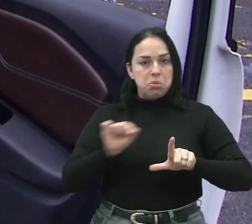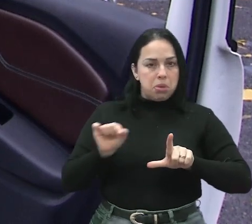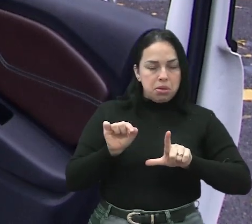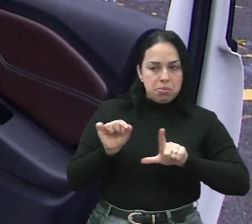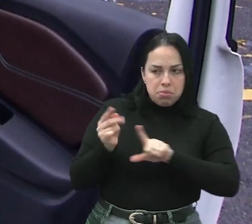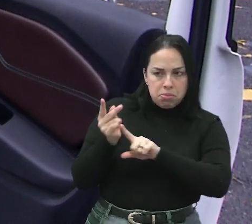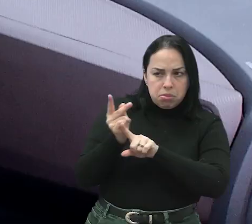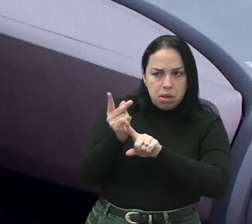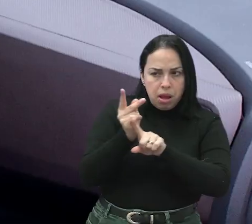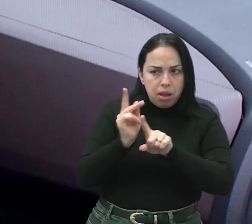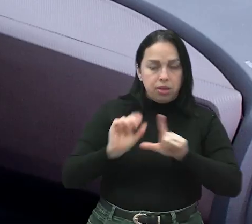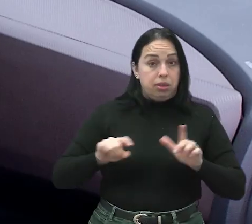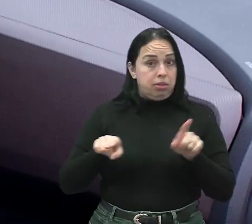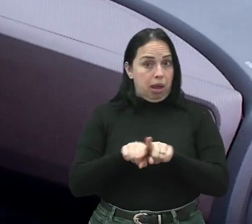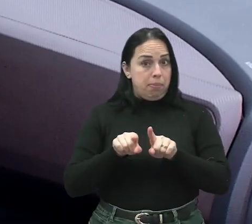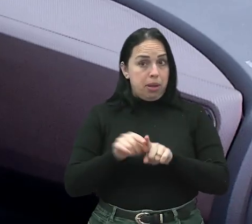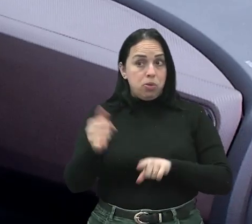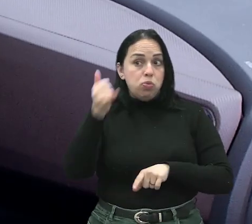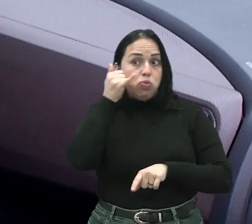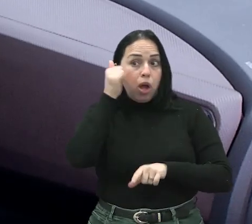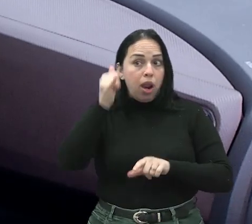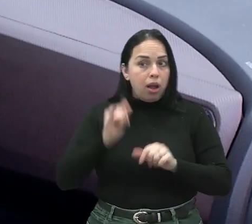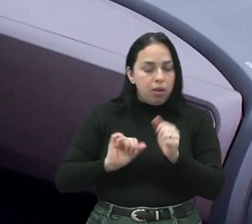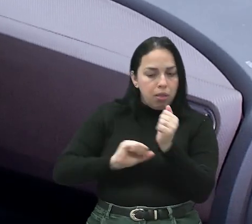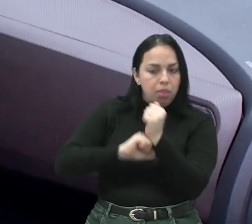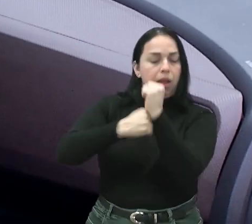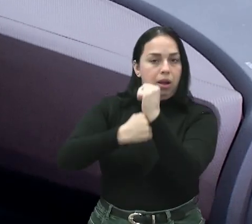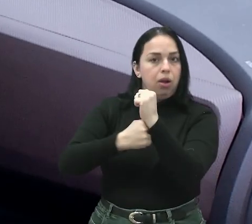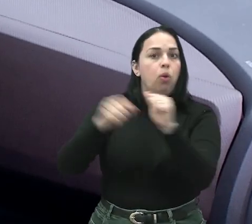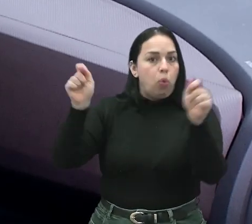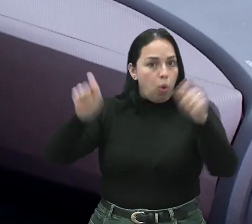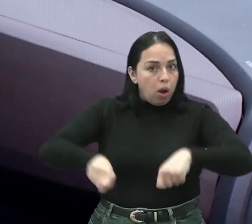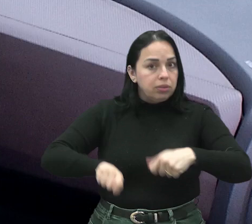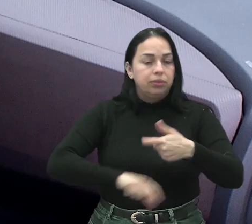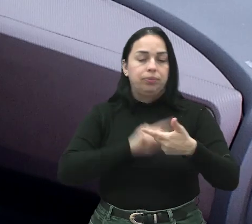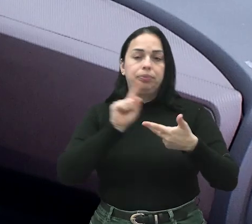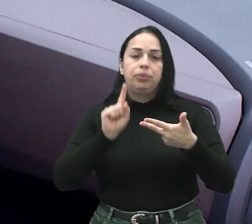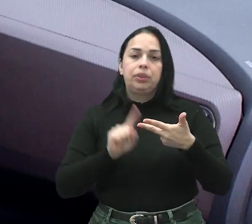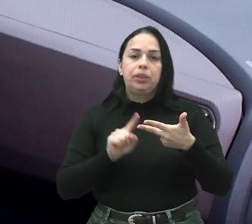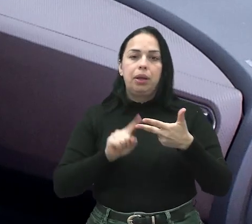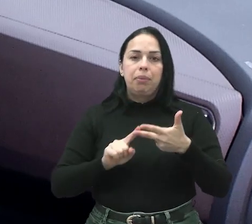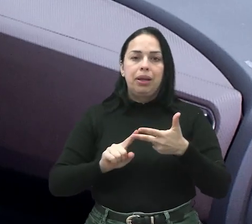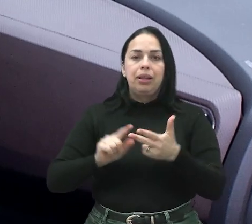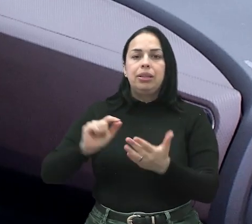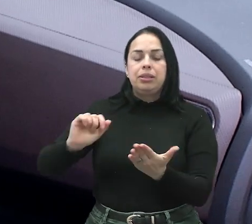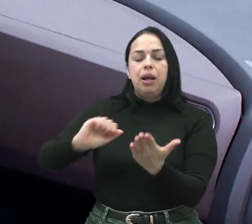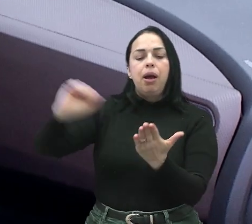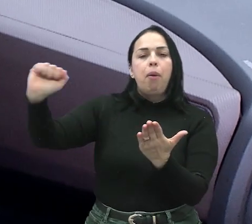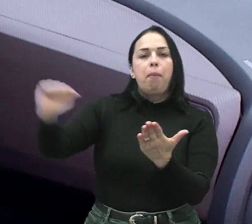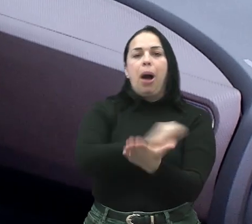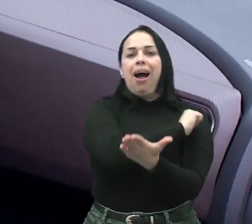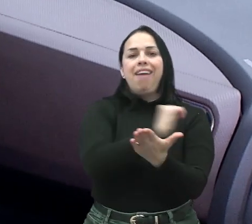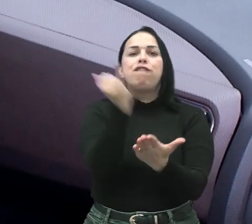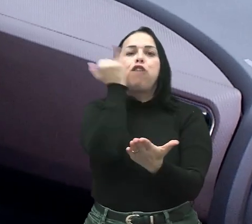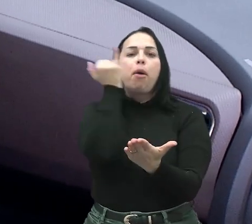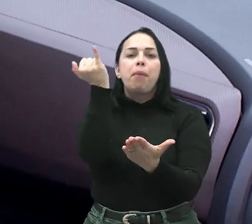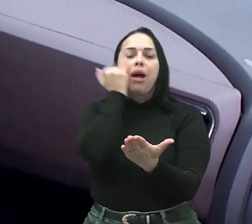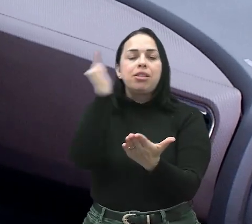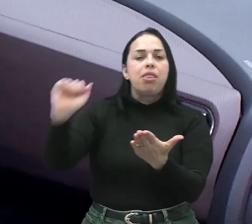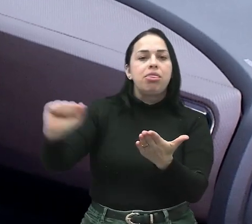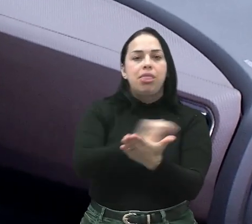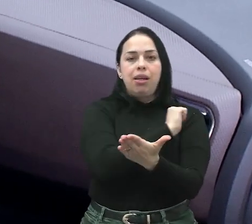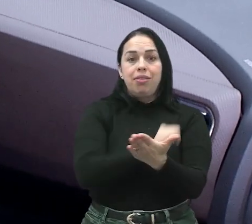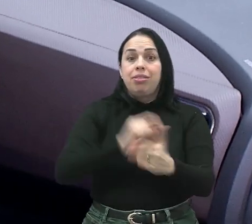viatura, rastrear, bloquear remotamente a tela do celular da vítima e apagar em tempo real os dados